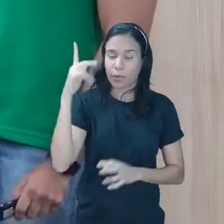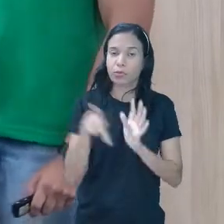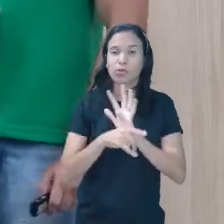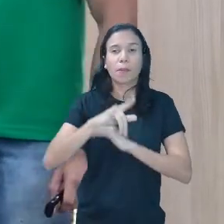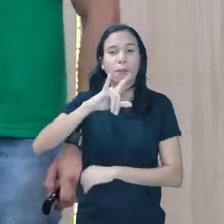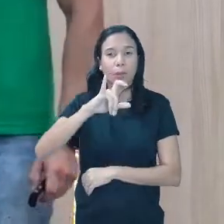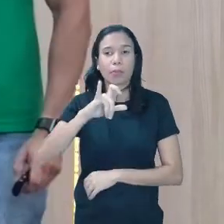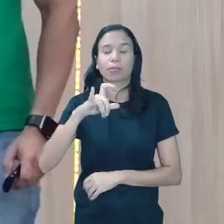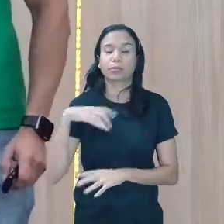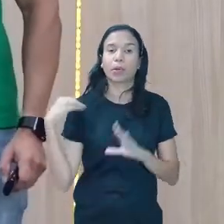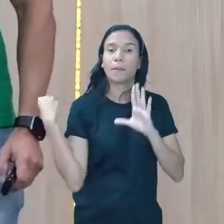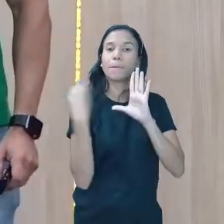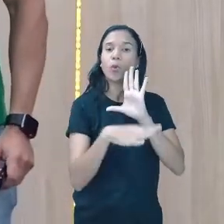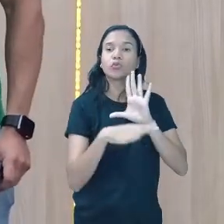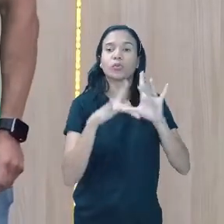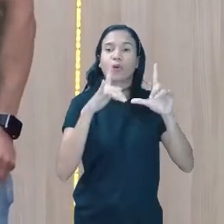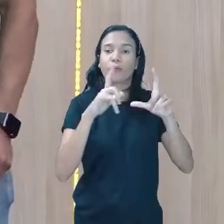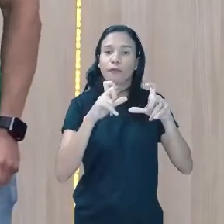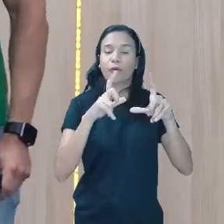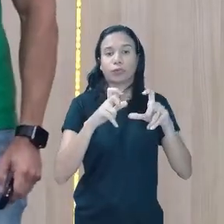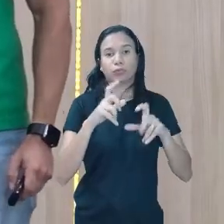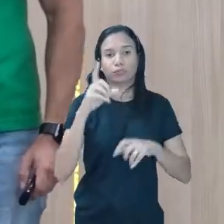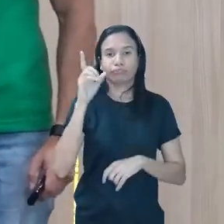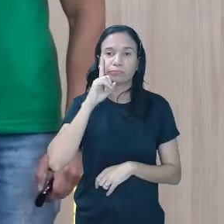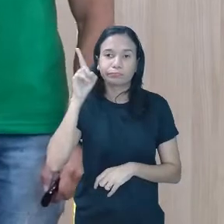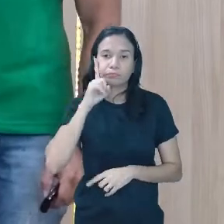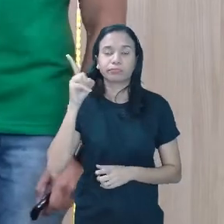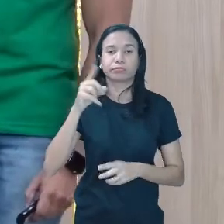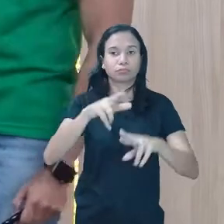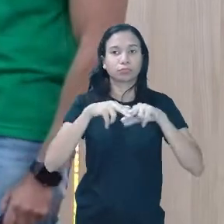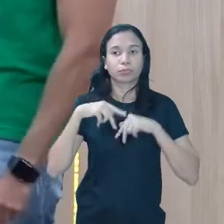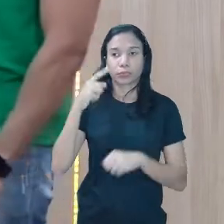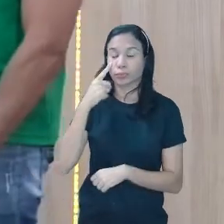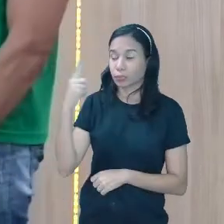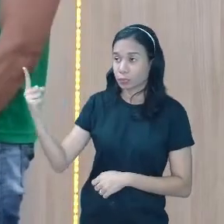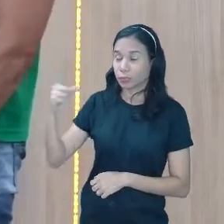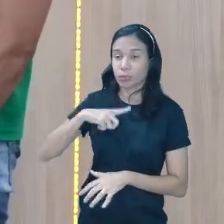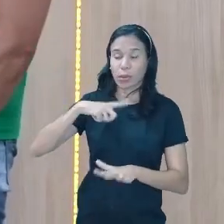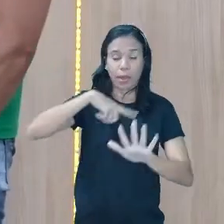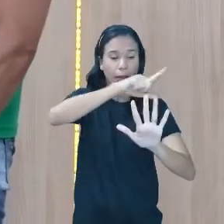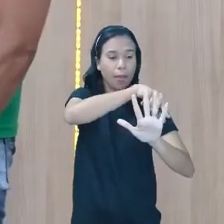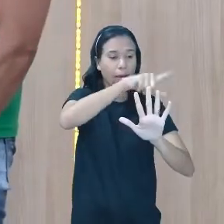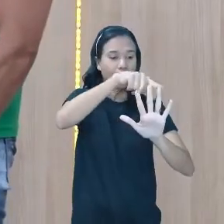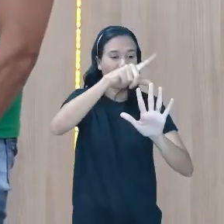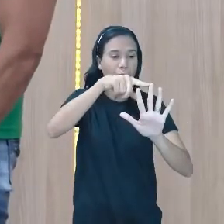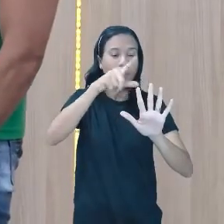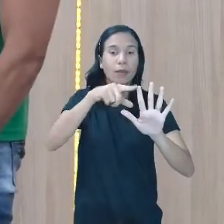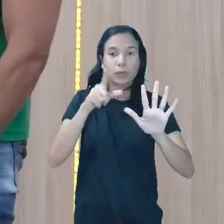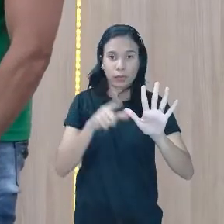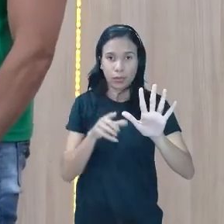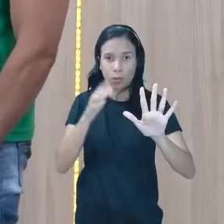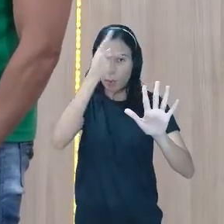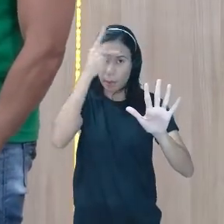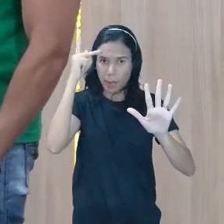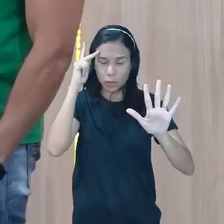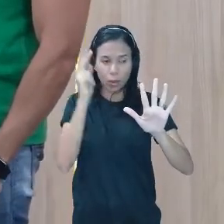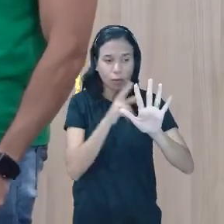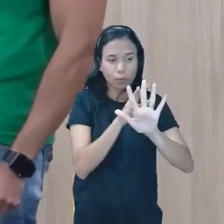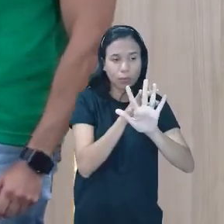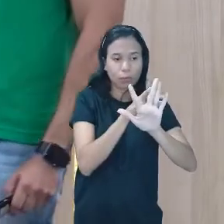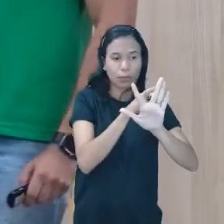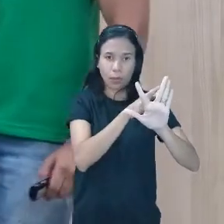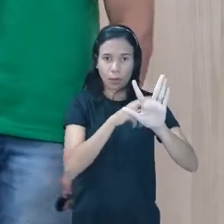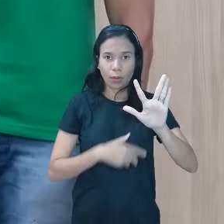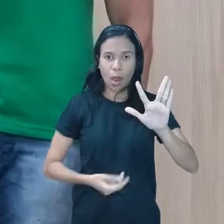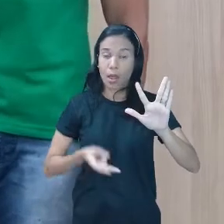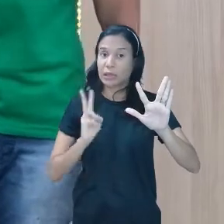Instagram postam pelo menos aí um story por dia. Então, agora a gente só tem 5 pessoas e das